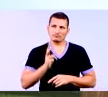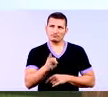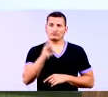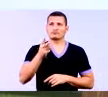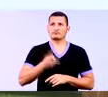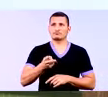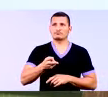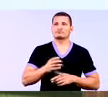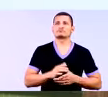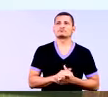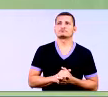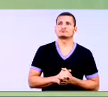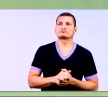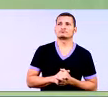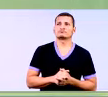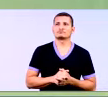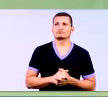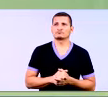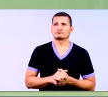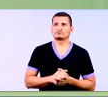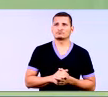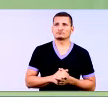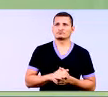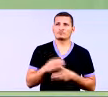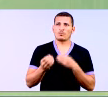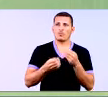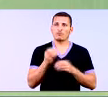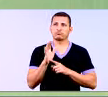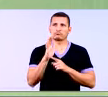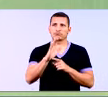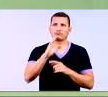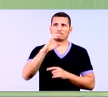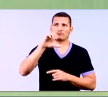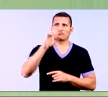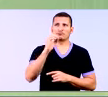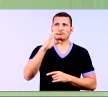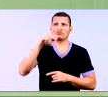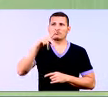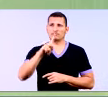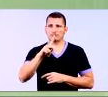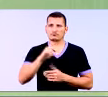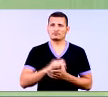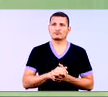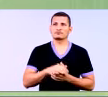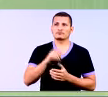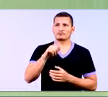ver mais para frente, ok? Como é que eu represento o clock? Eu represento em hertz.